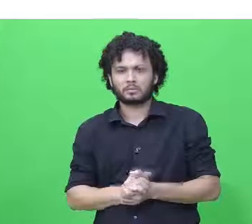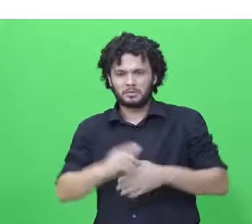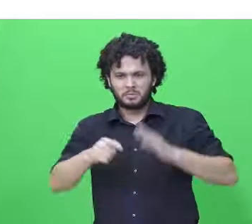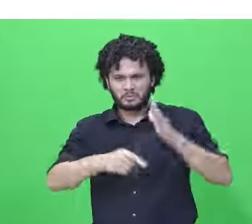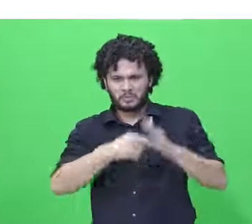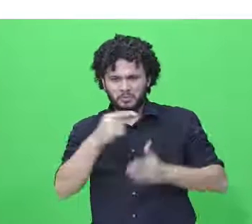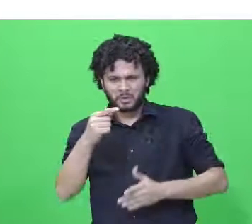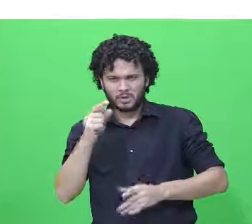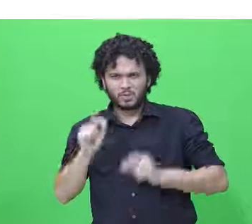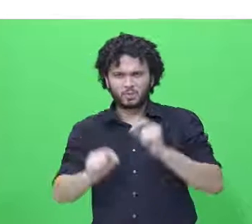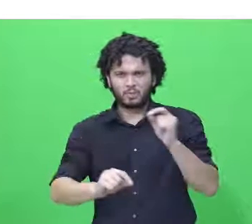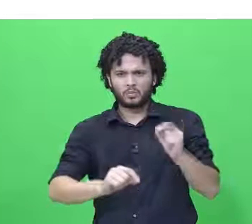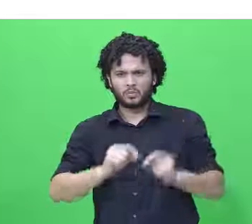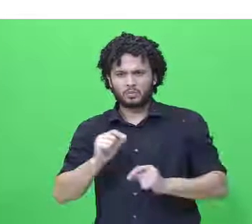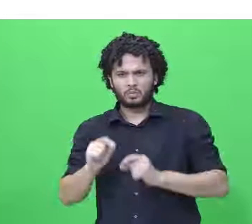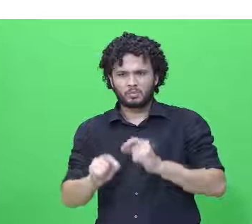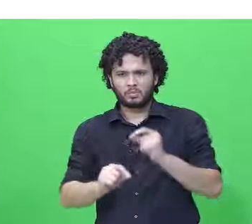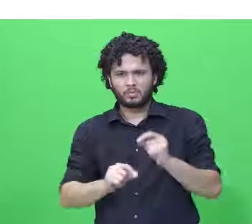essas primeiras, então,